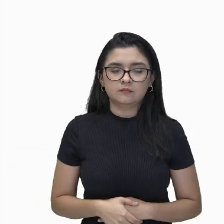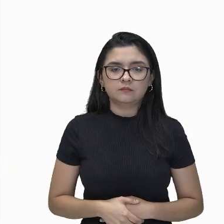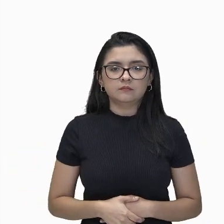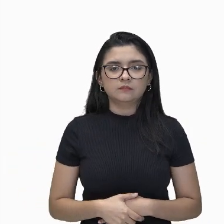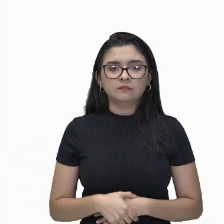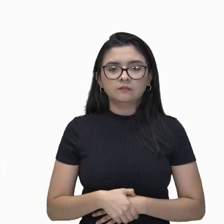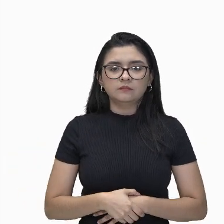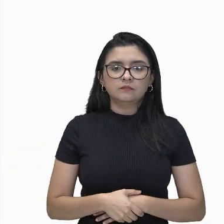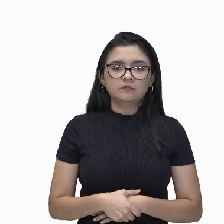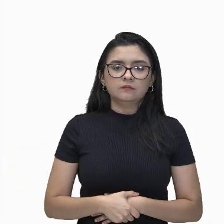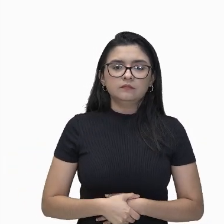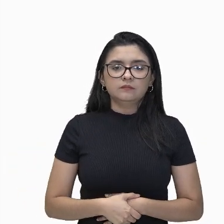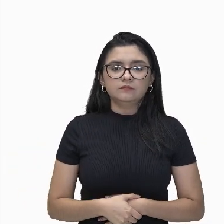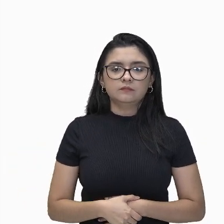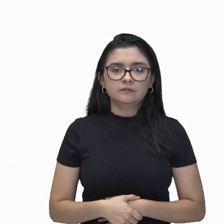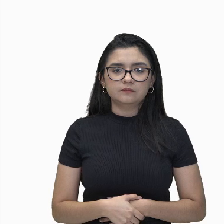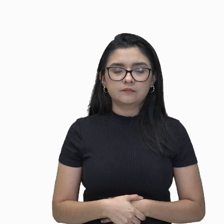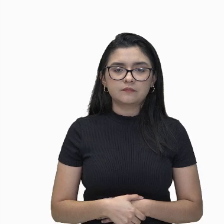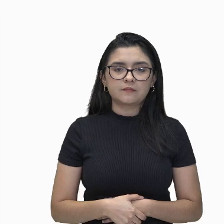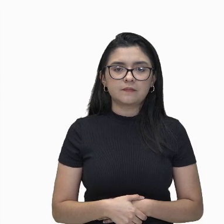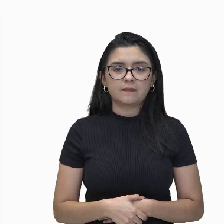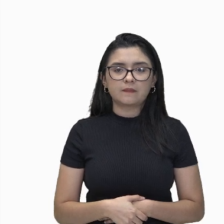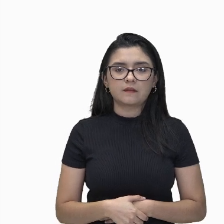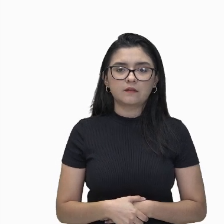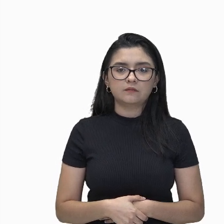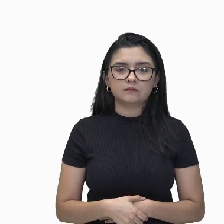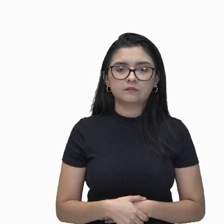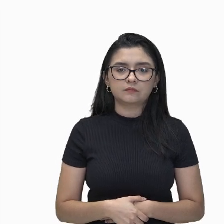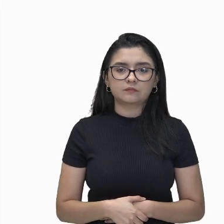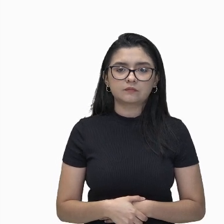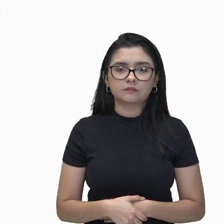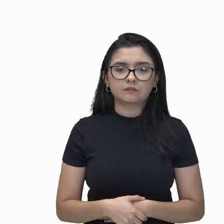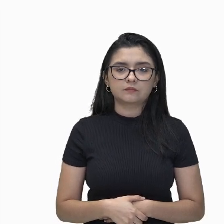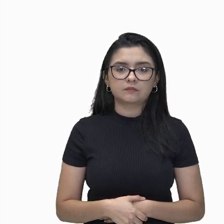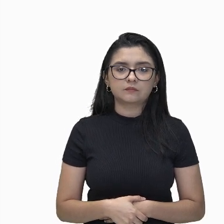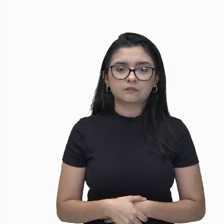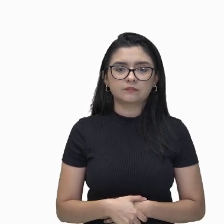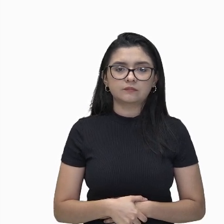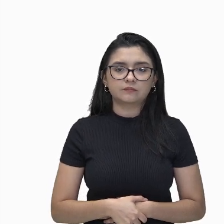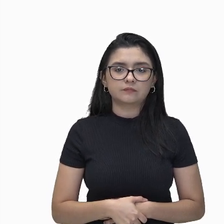cono represent Med con tant